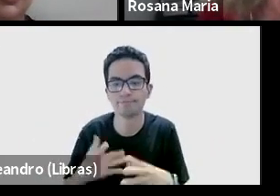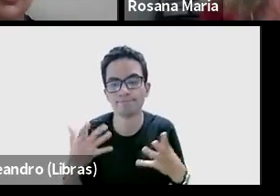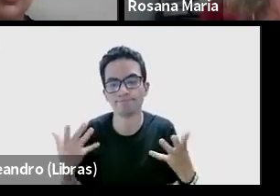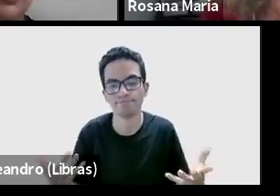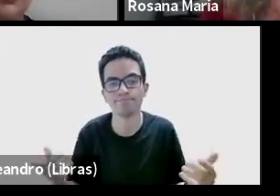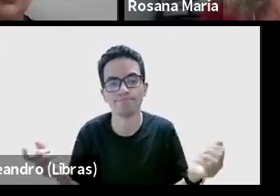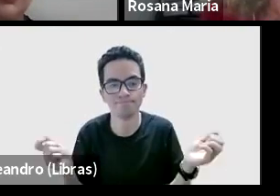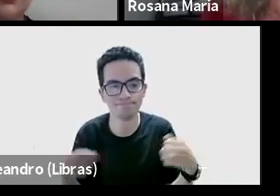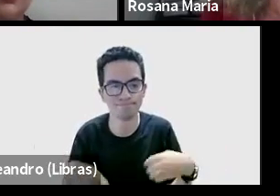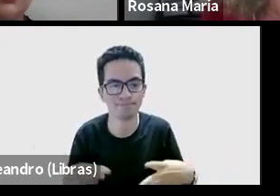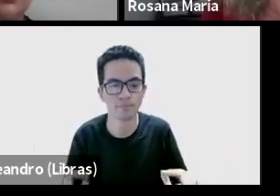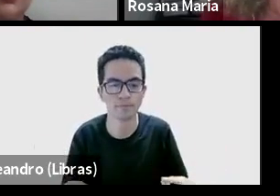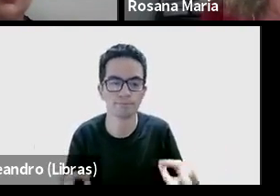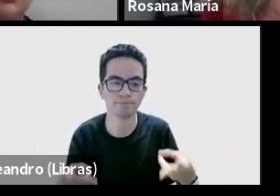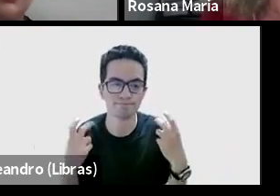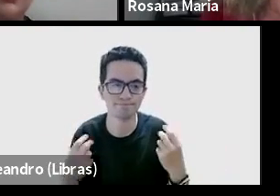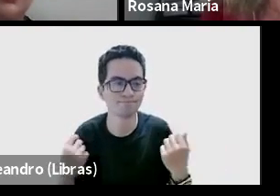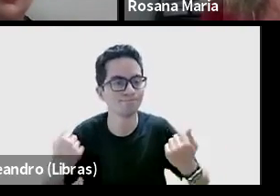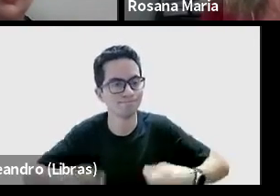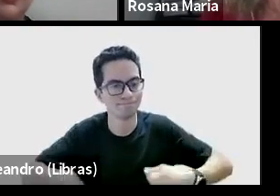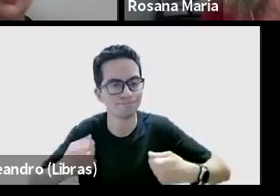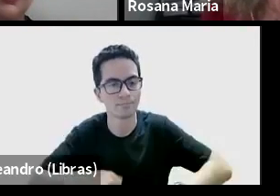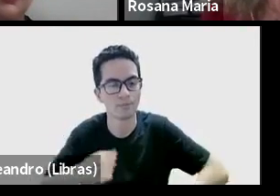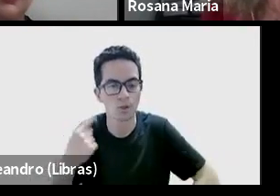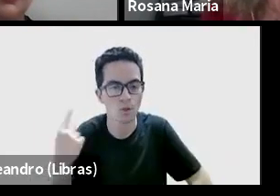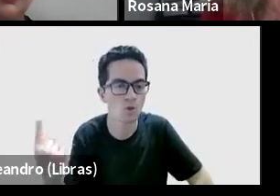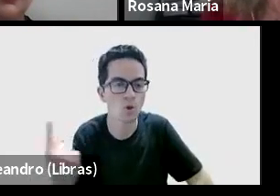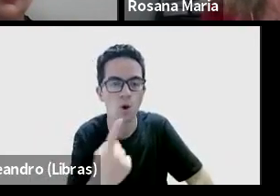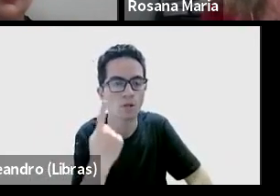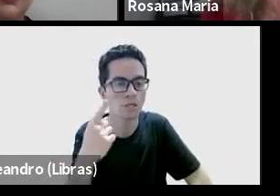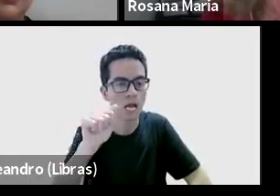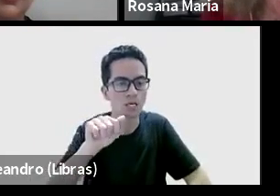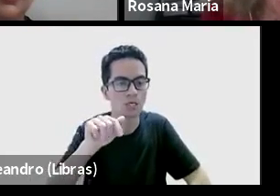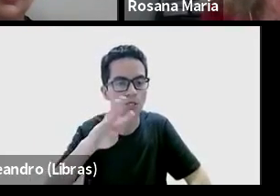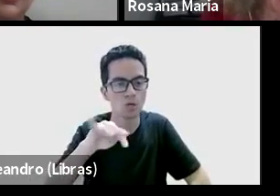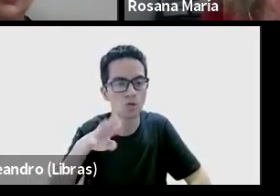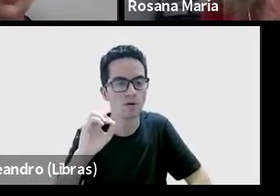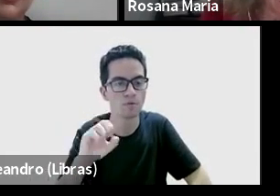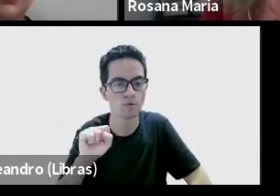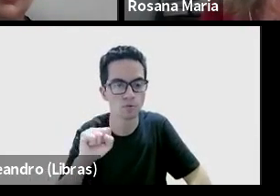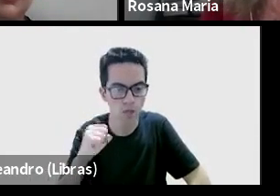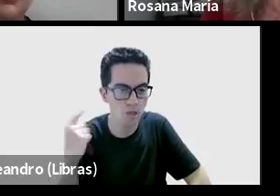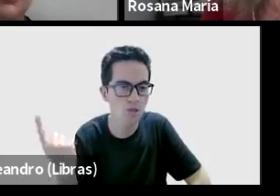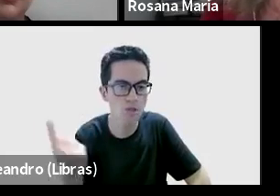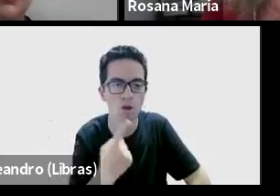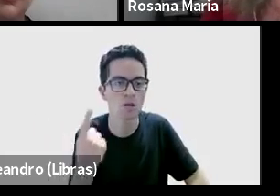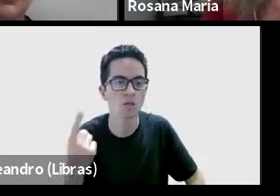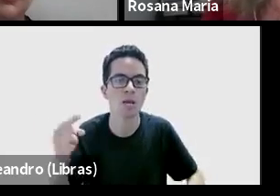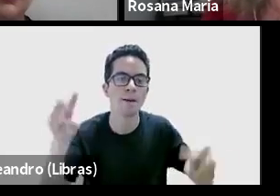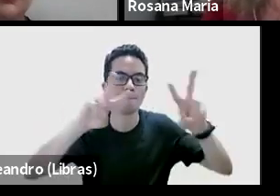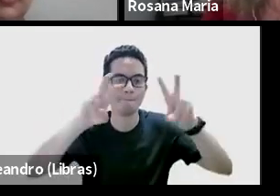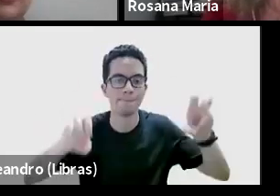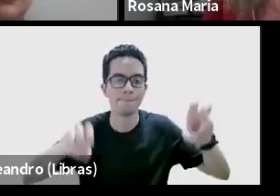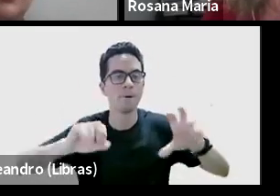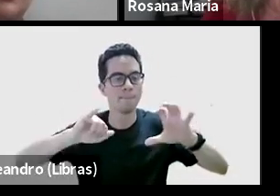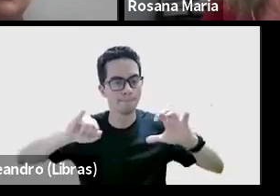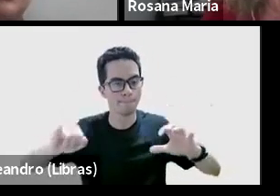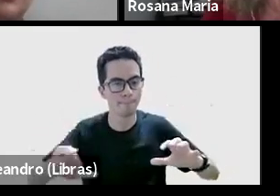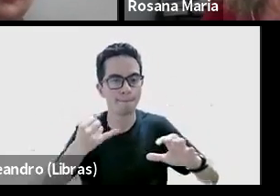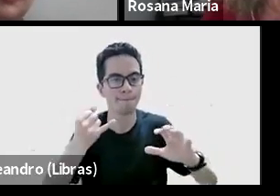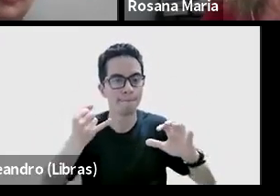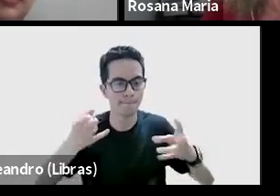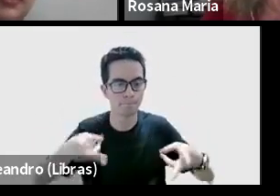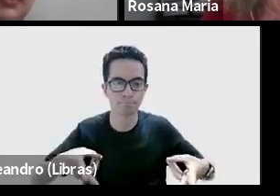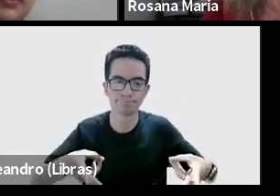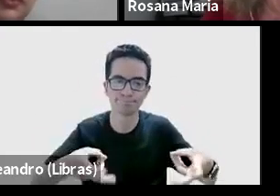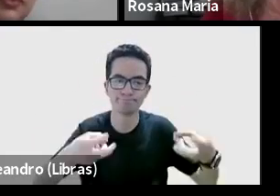gente percebe, pela necessidade de adjetivação, o quanto os conceitos vão sendo cooptados, né? Então, a